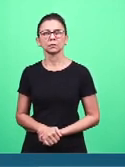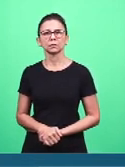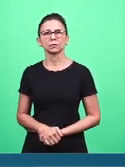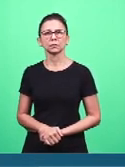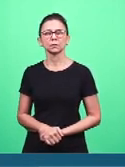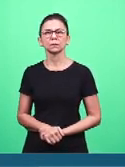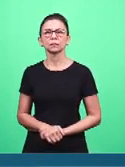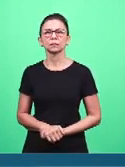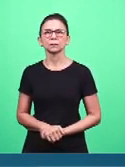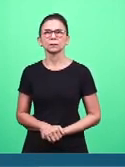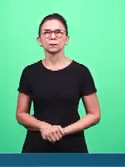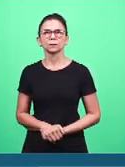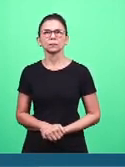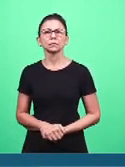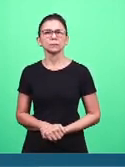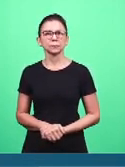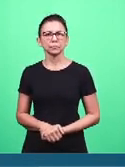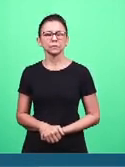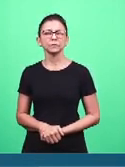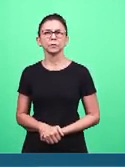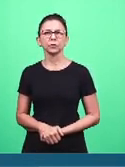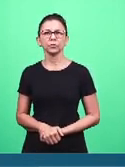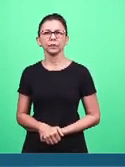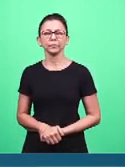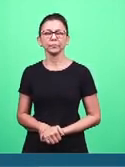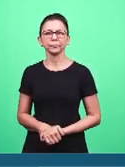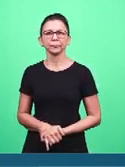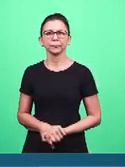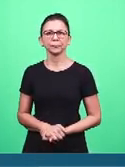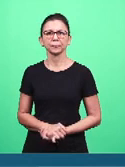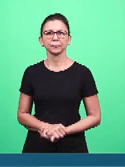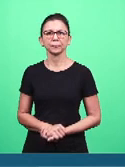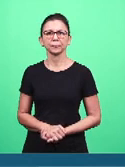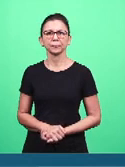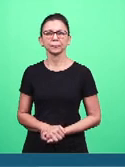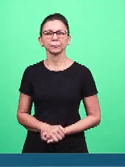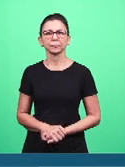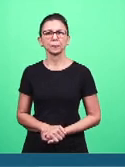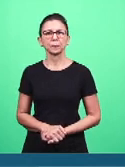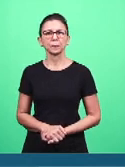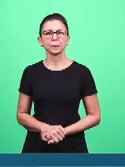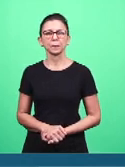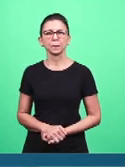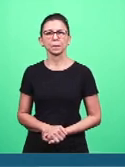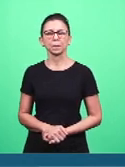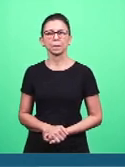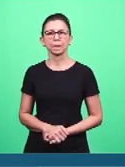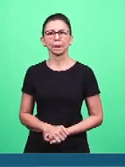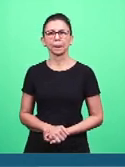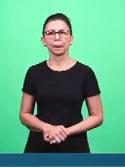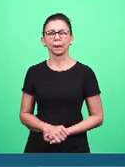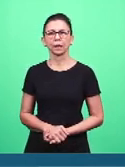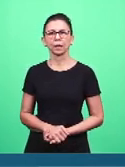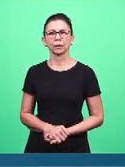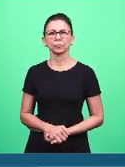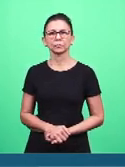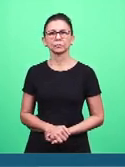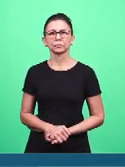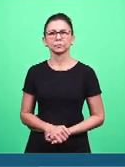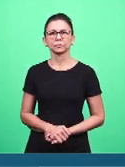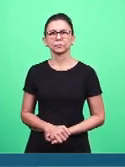Vamos lá, vamos ler juntos? Neemias 13, 23. Vi também naqueles